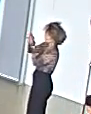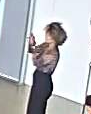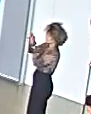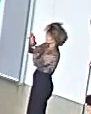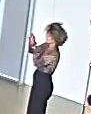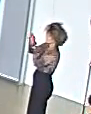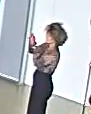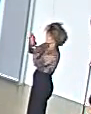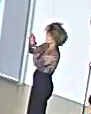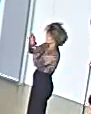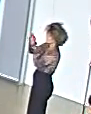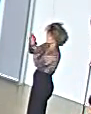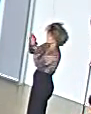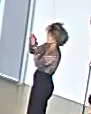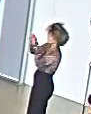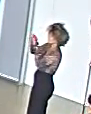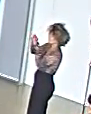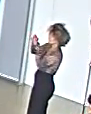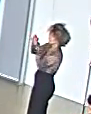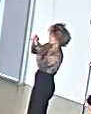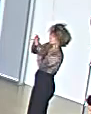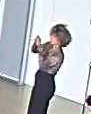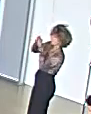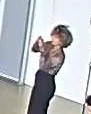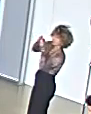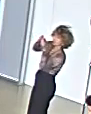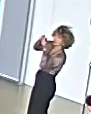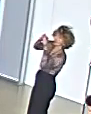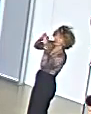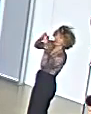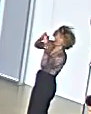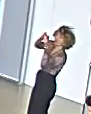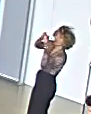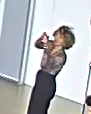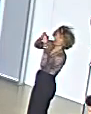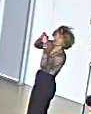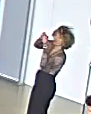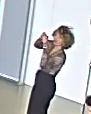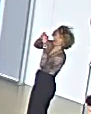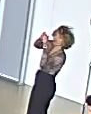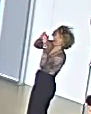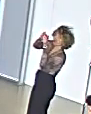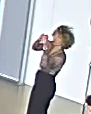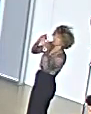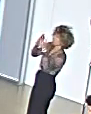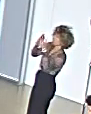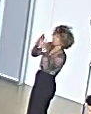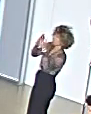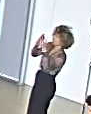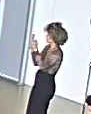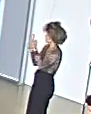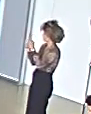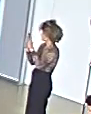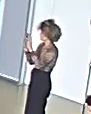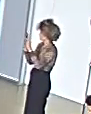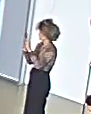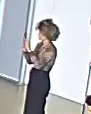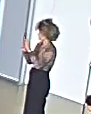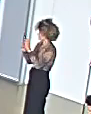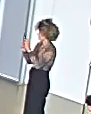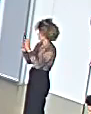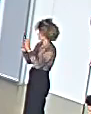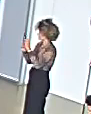dedicação, pela vocação desse propósito, por apostar e investir na educação como processo